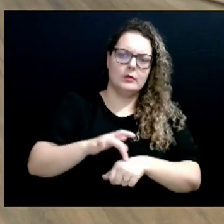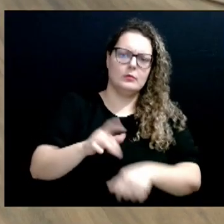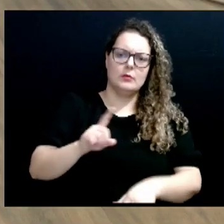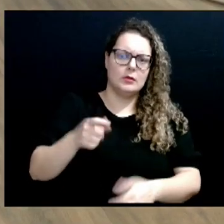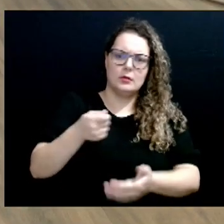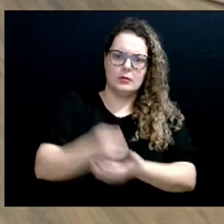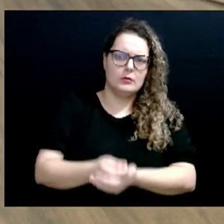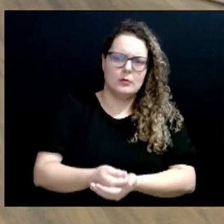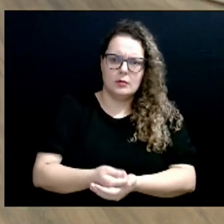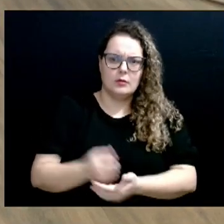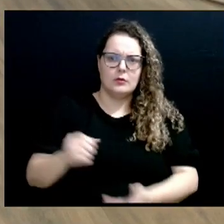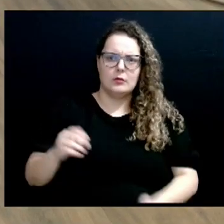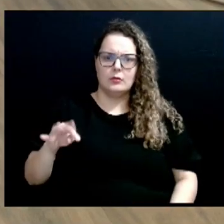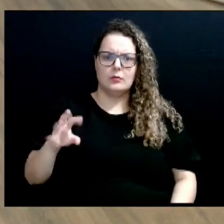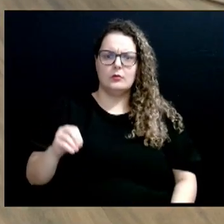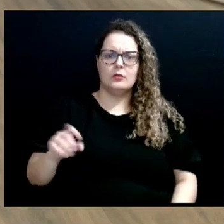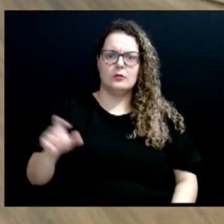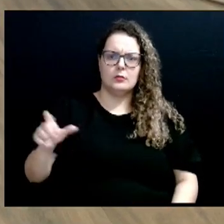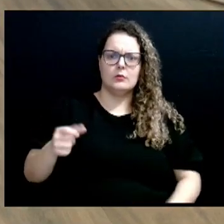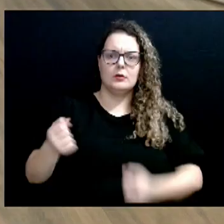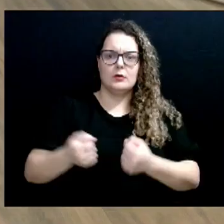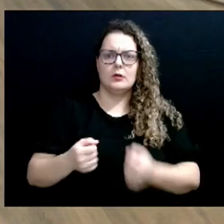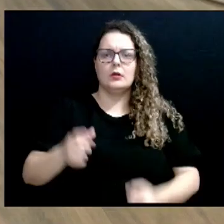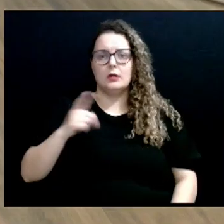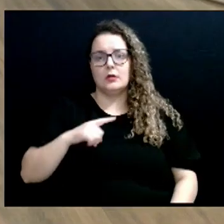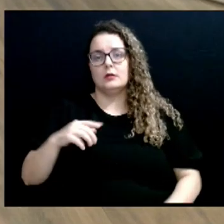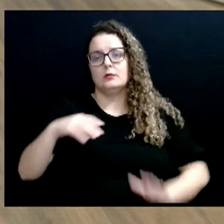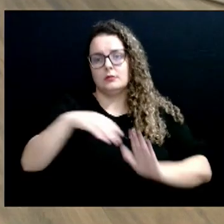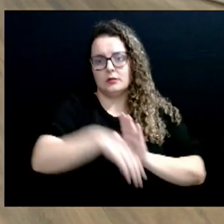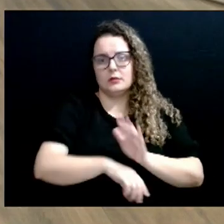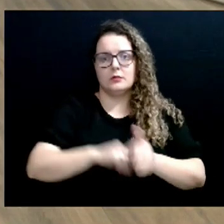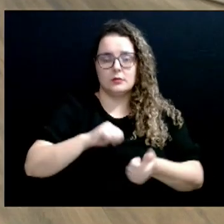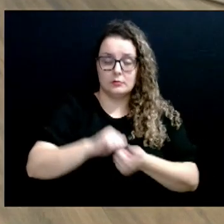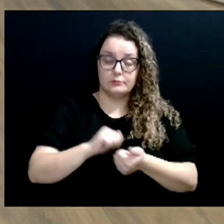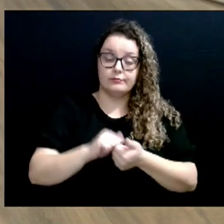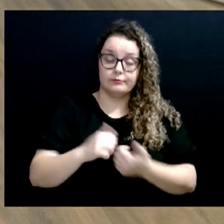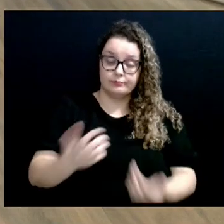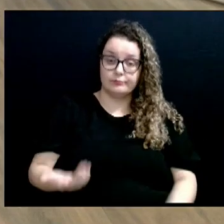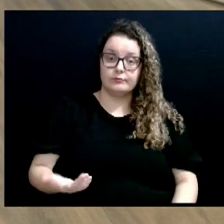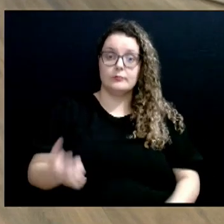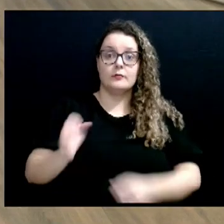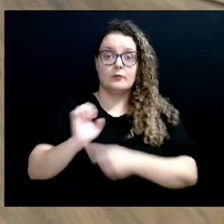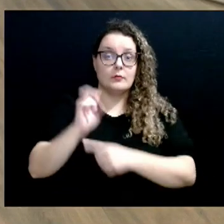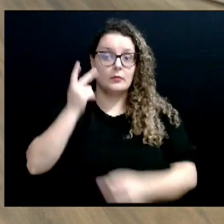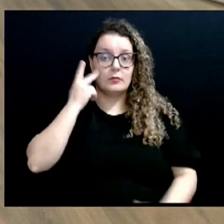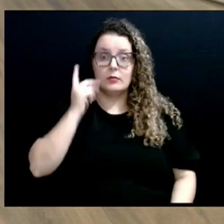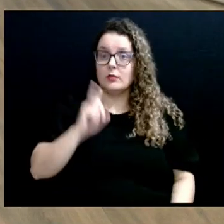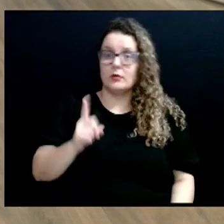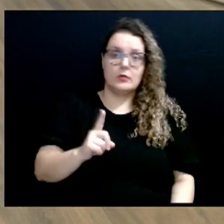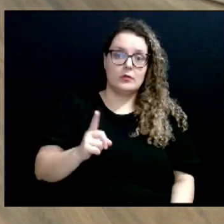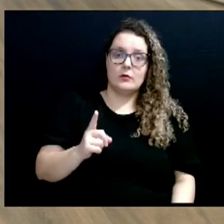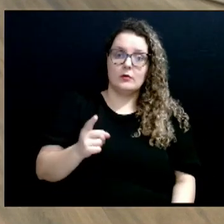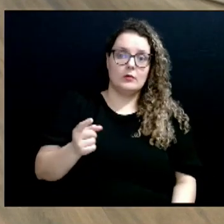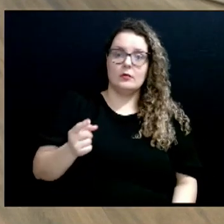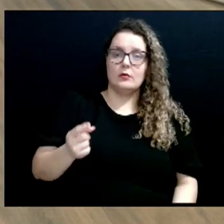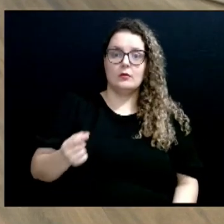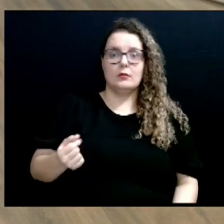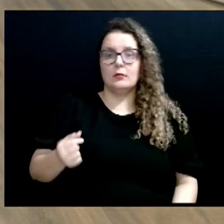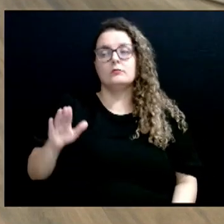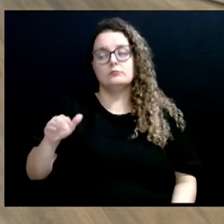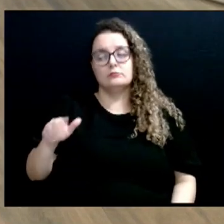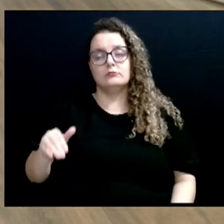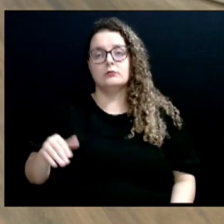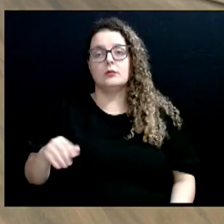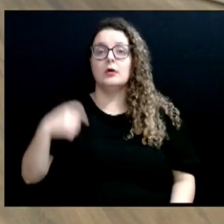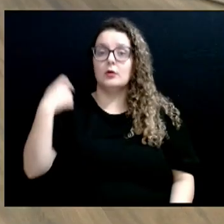carta. Aí acaba caindo a qualidade, entendeu? Então, no estado de São Paulo não é um preço fora, não, é um preço bem barato. No sul já é um preço